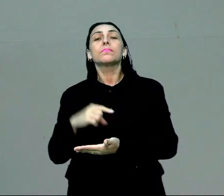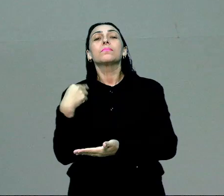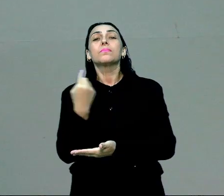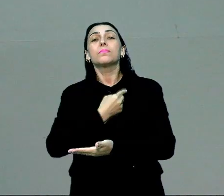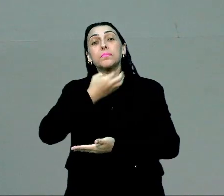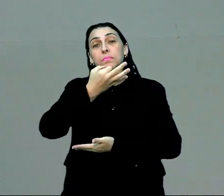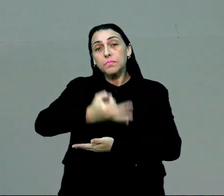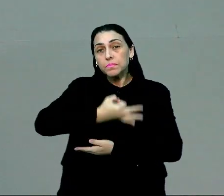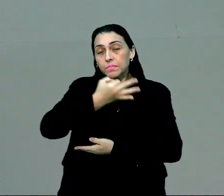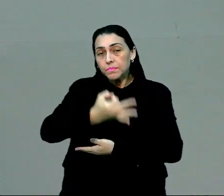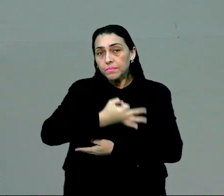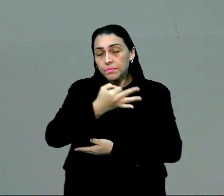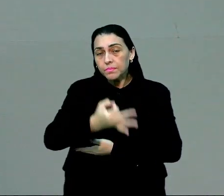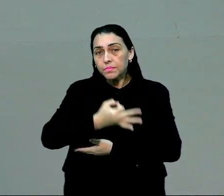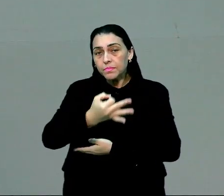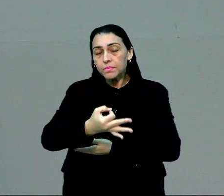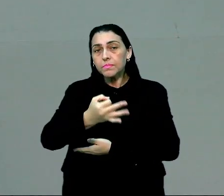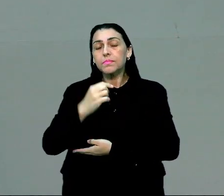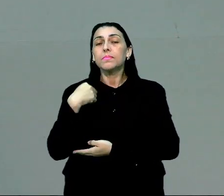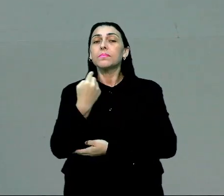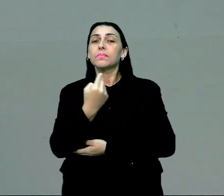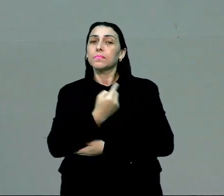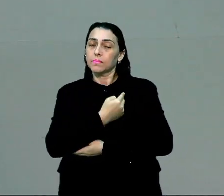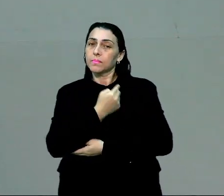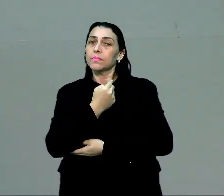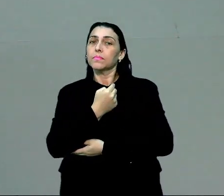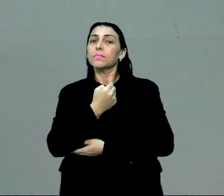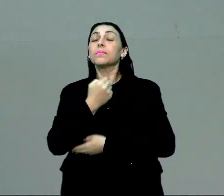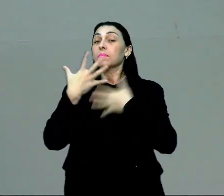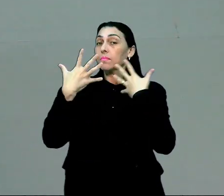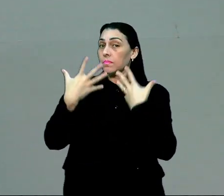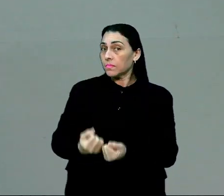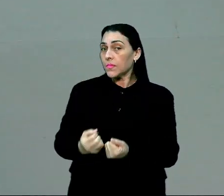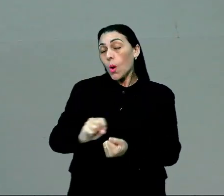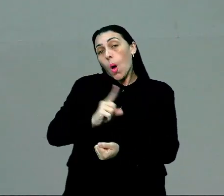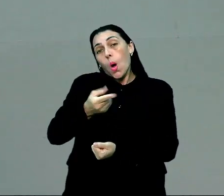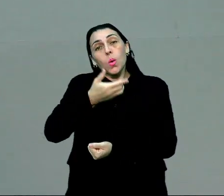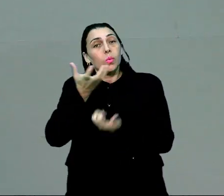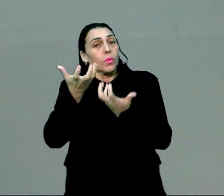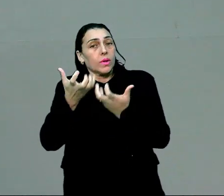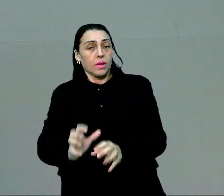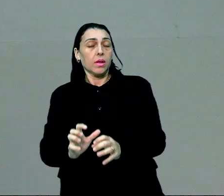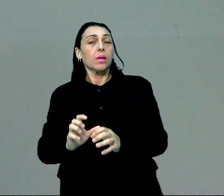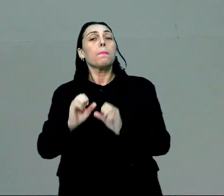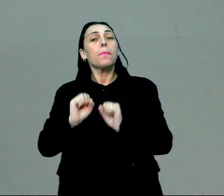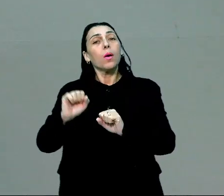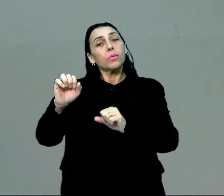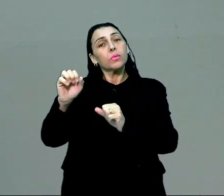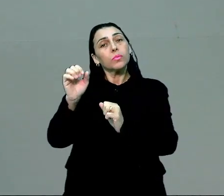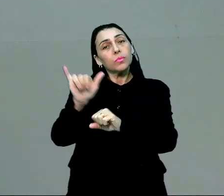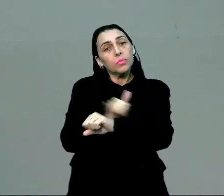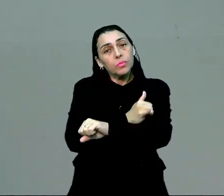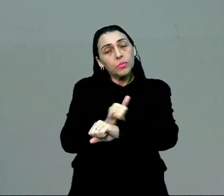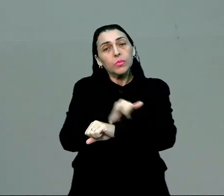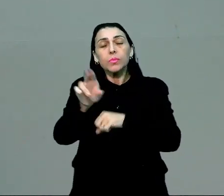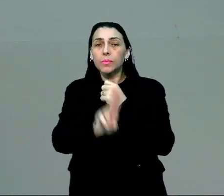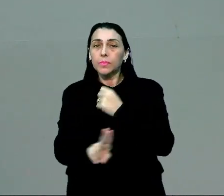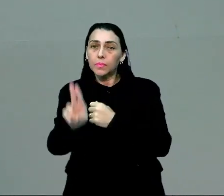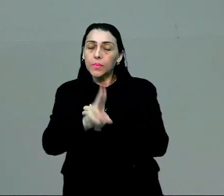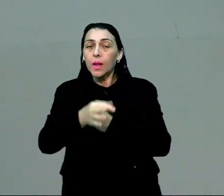de vista que nós estamos defendendo, e aí eu posso utilizar uma estratégia chamada